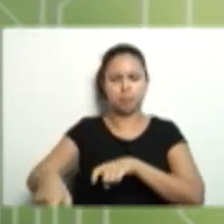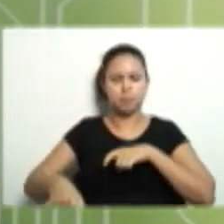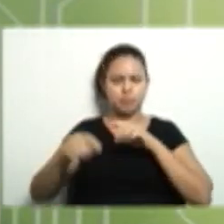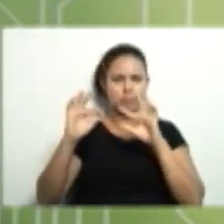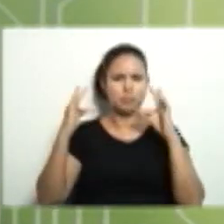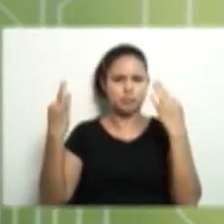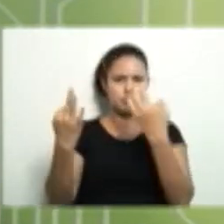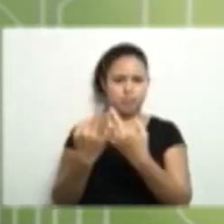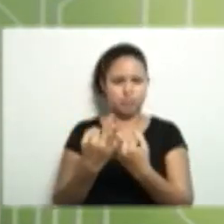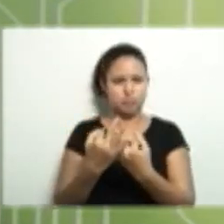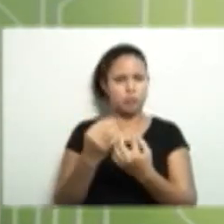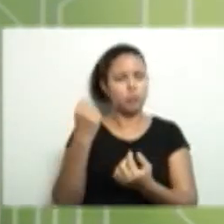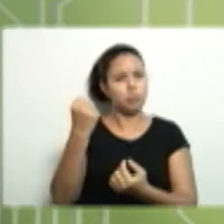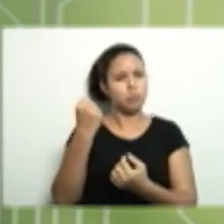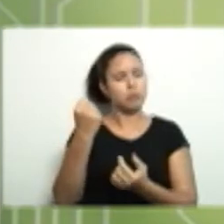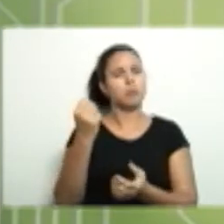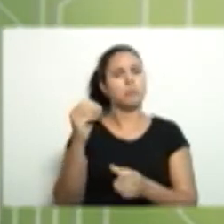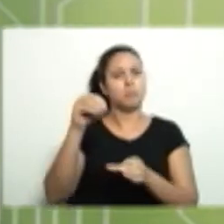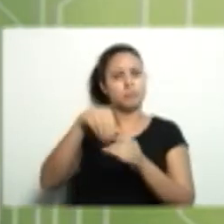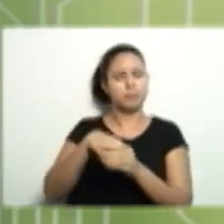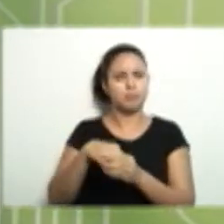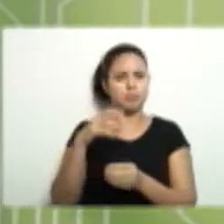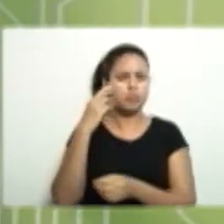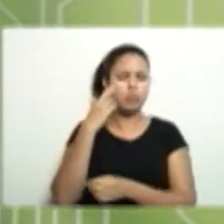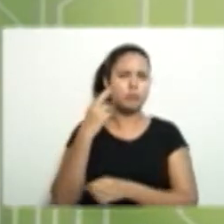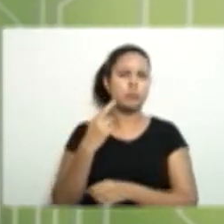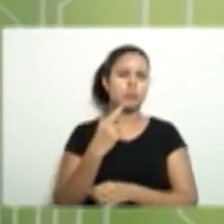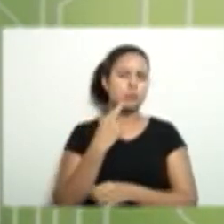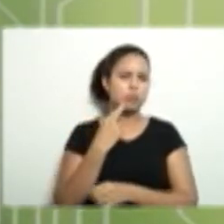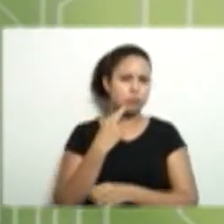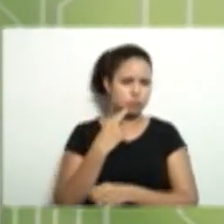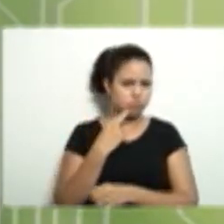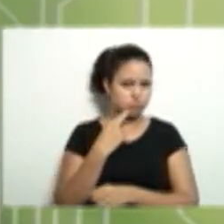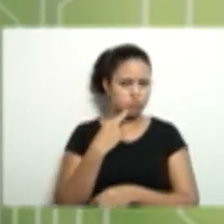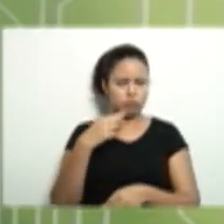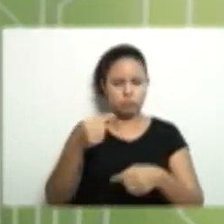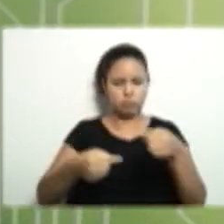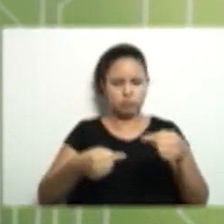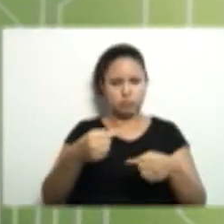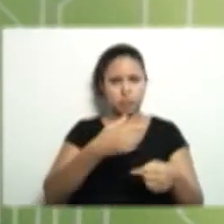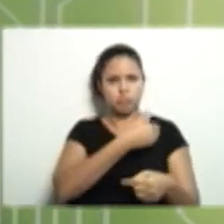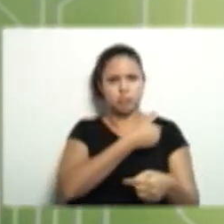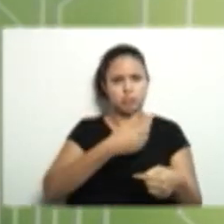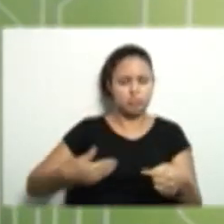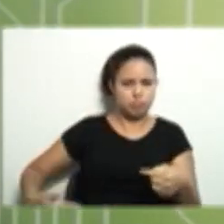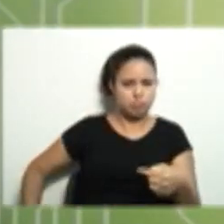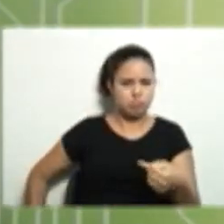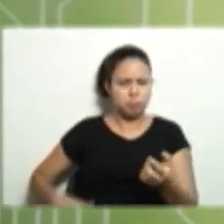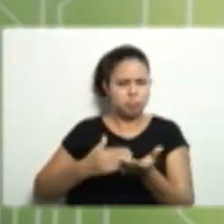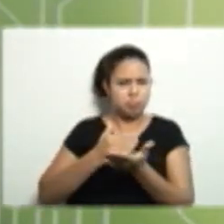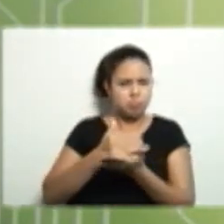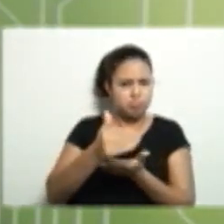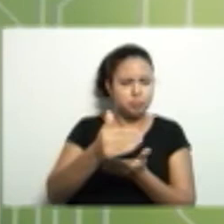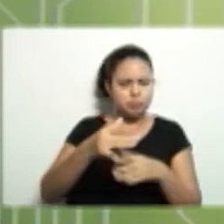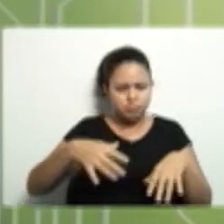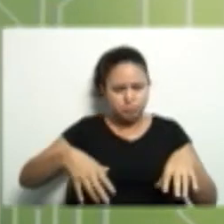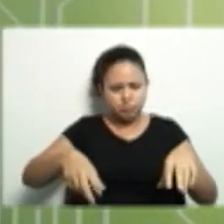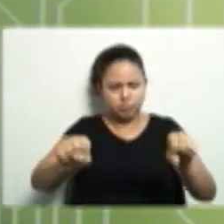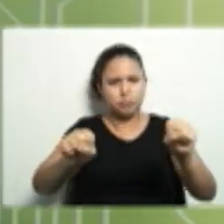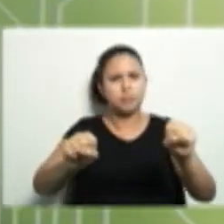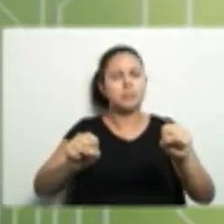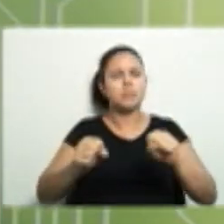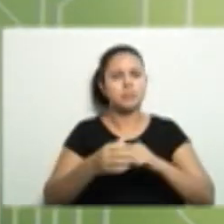forte aqui no estado de Rondônia. Então, ele está inserido nessa questão de políticas públicas, de ocupação territorial,